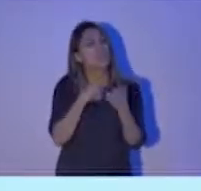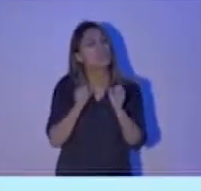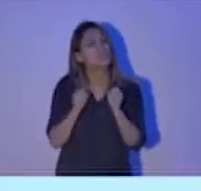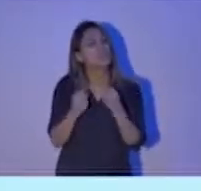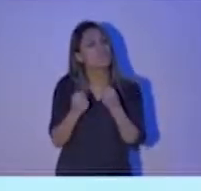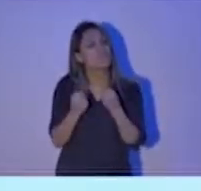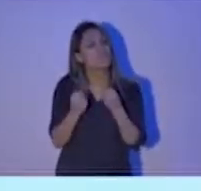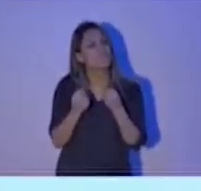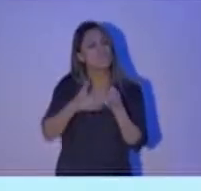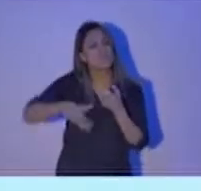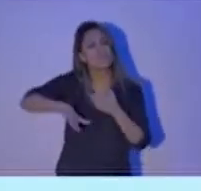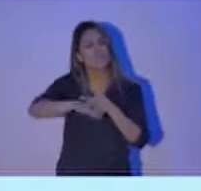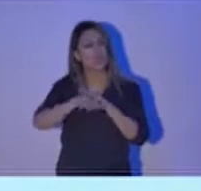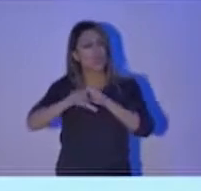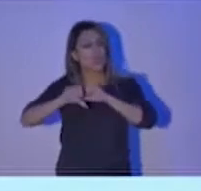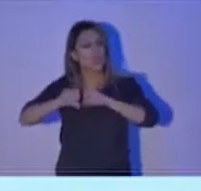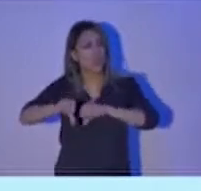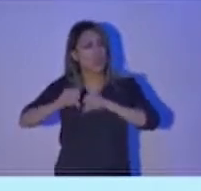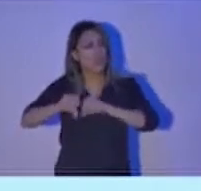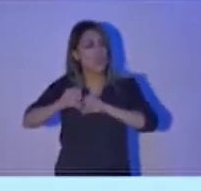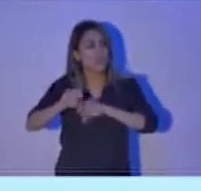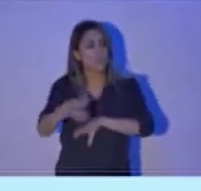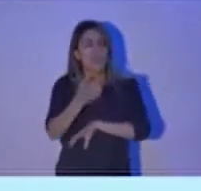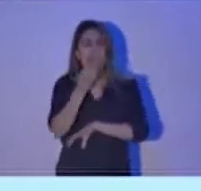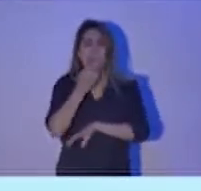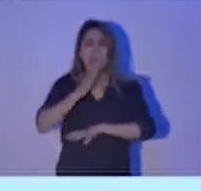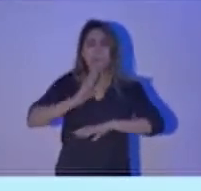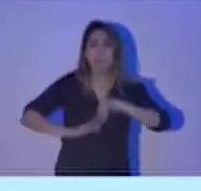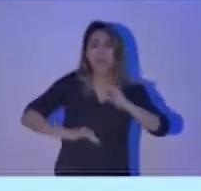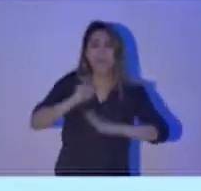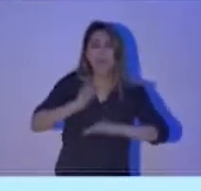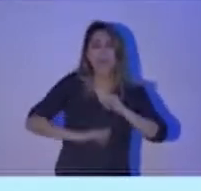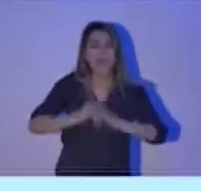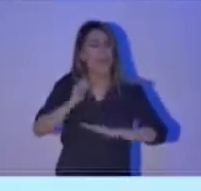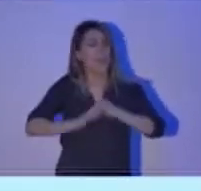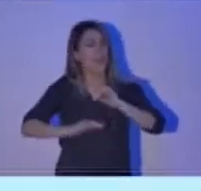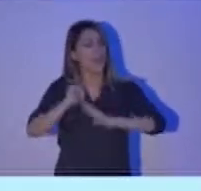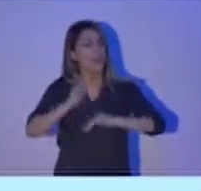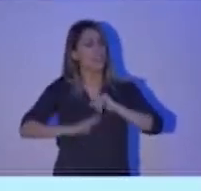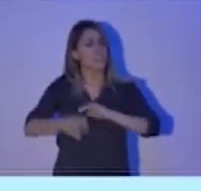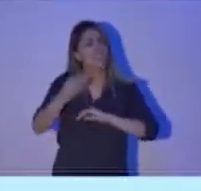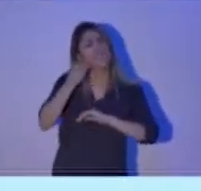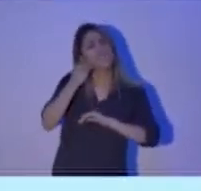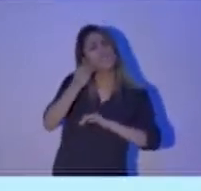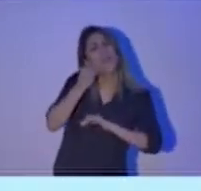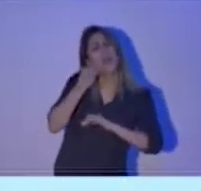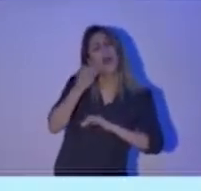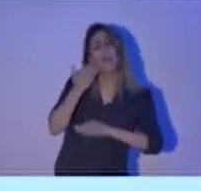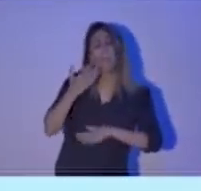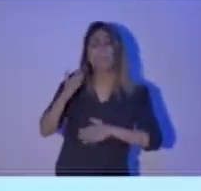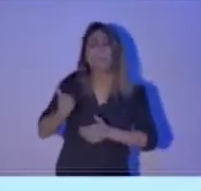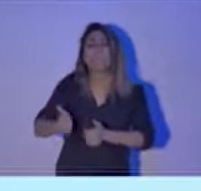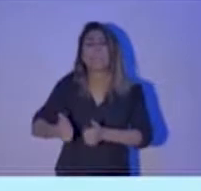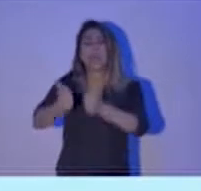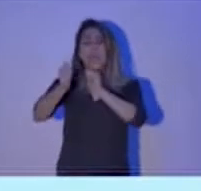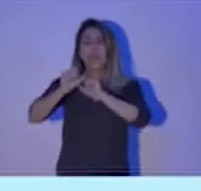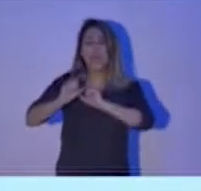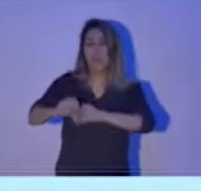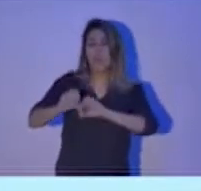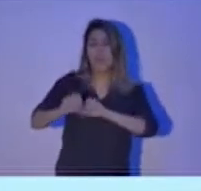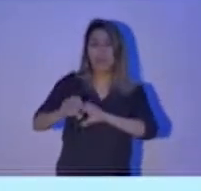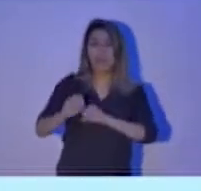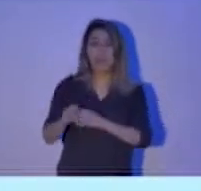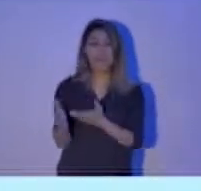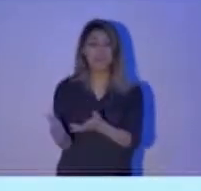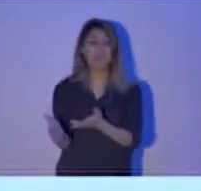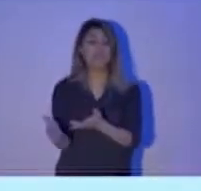a respeito das boas práticas e daquilo que pode ser feito para nós melhorarmos a educação, como bem disse a Suzana,